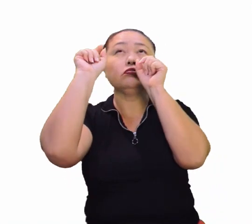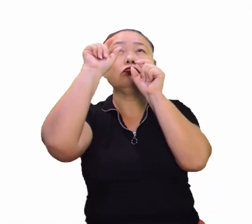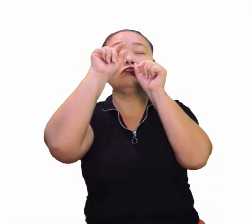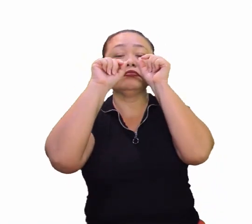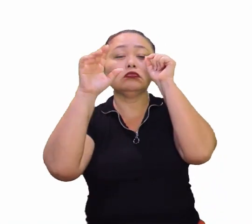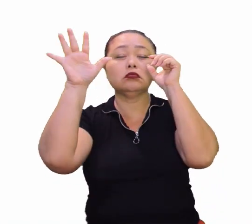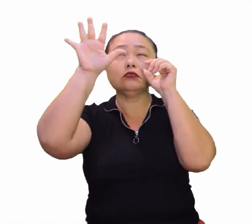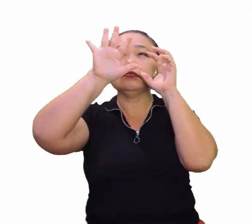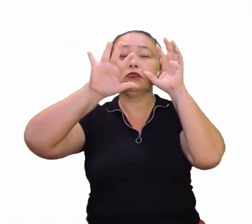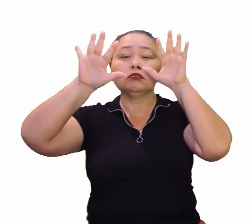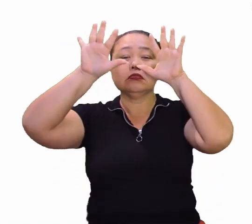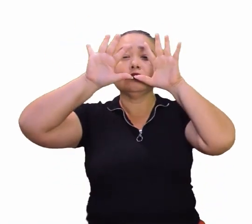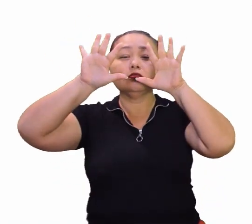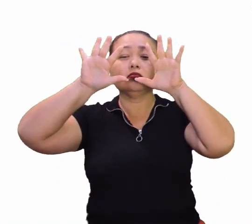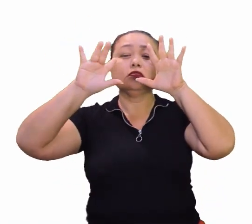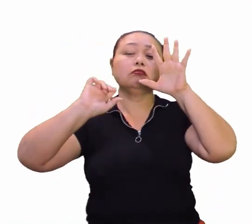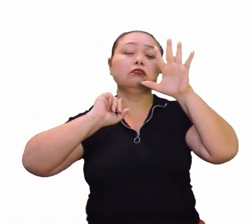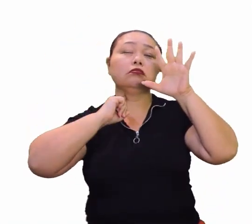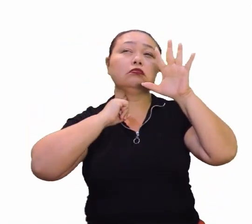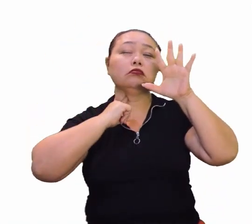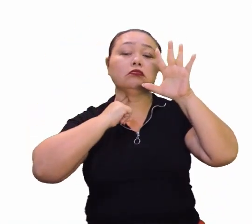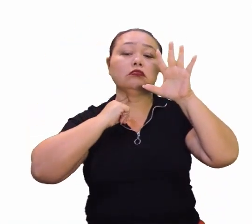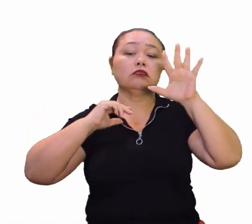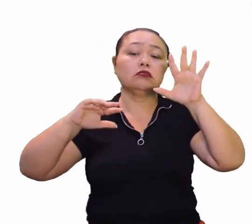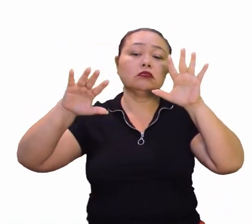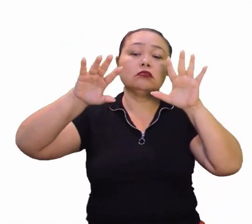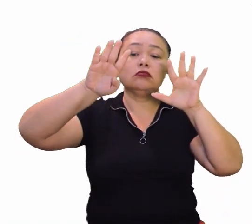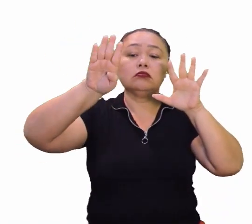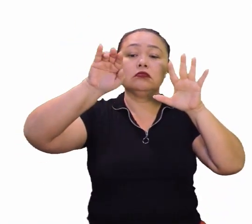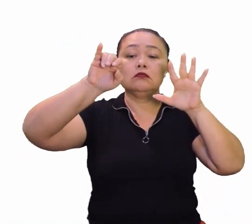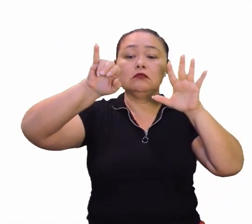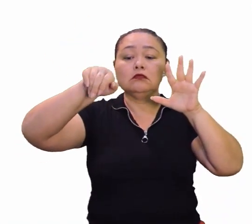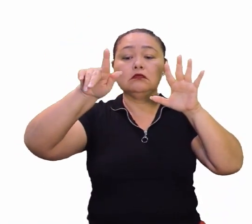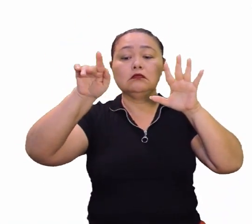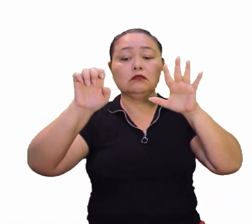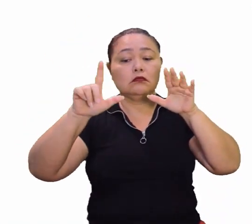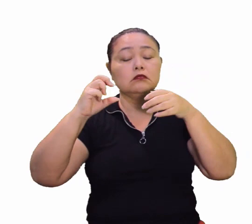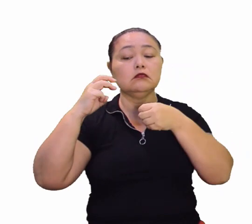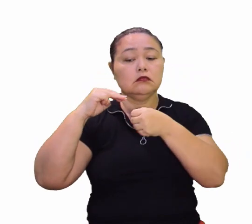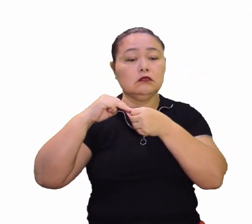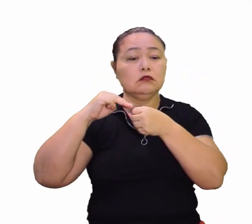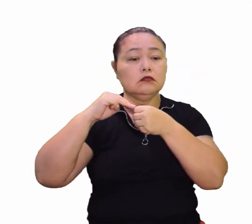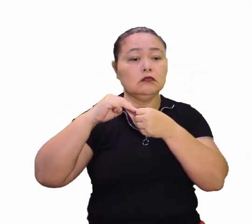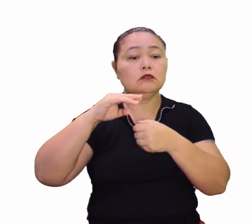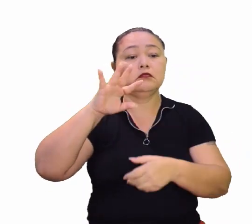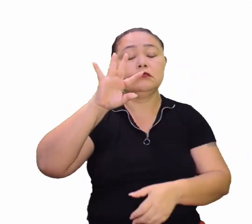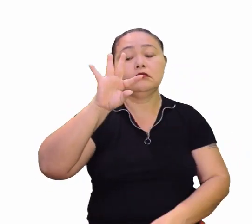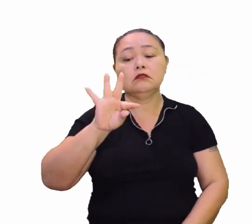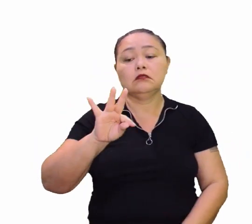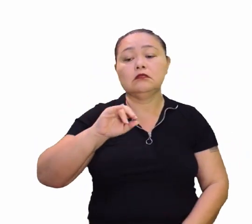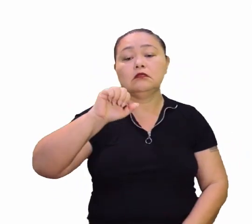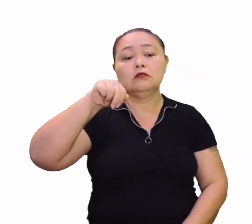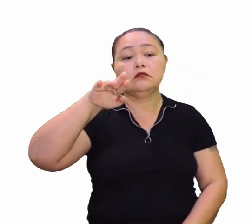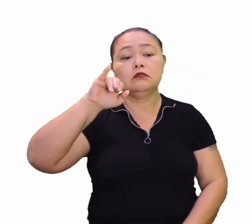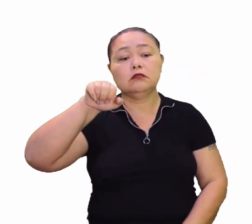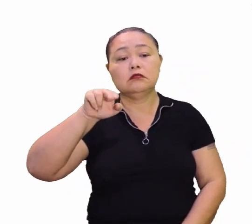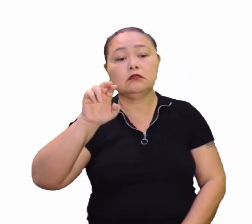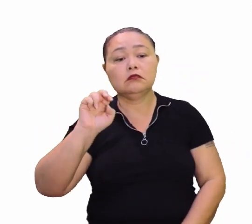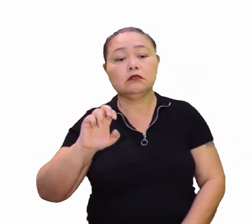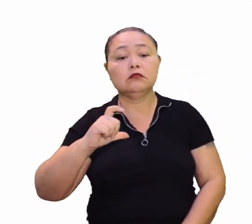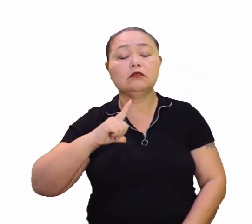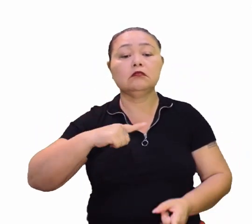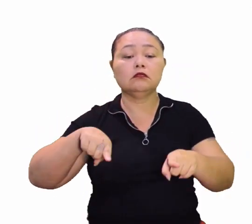concentração de partículas poluentes nas áreas de Beijing, Tianjin e províncias